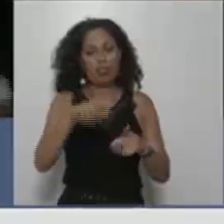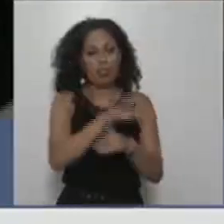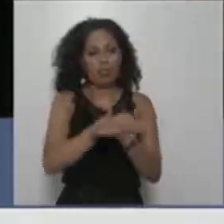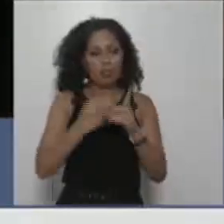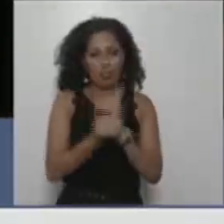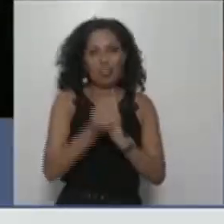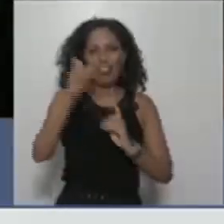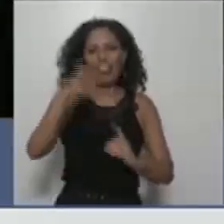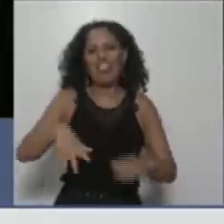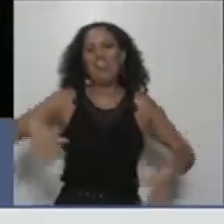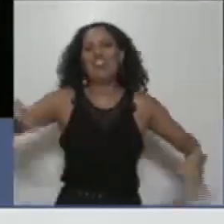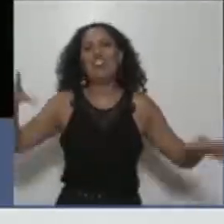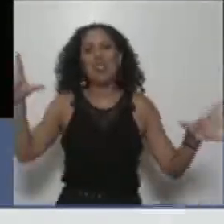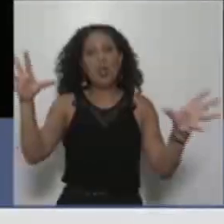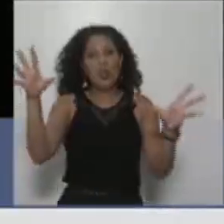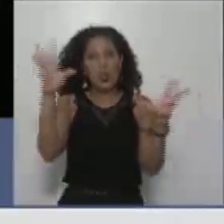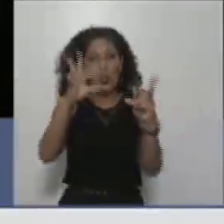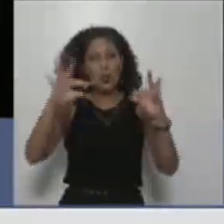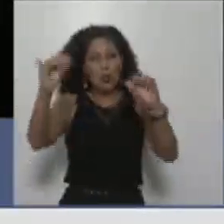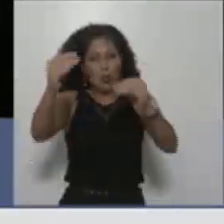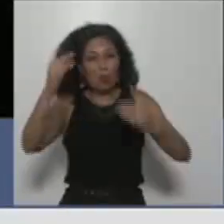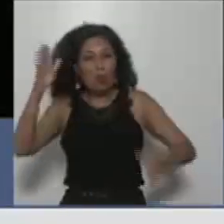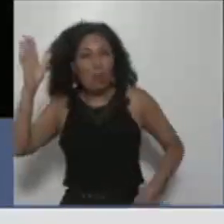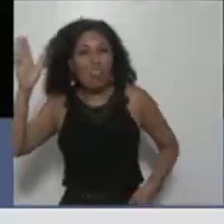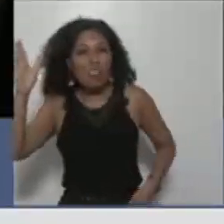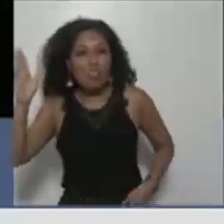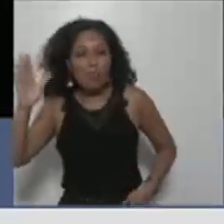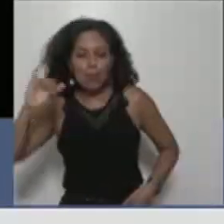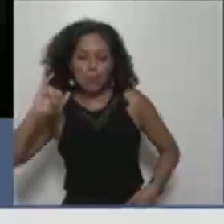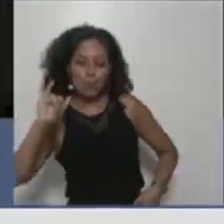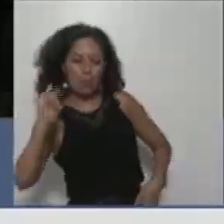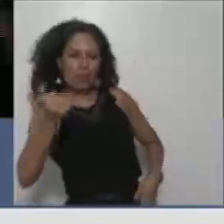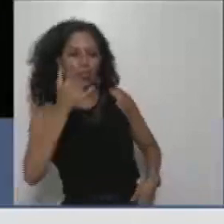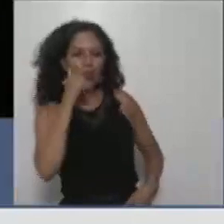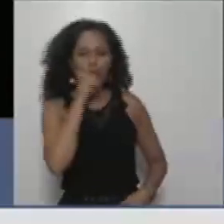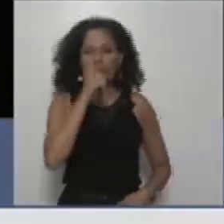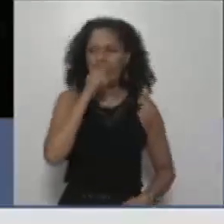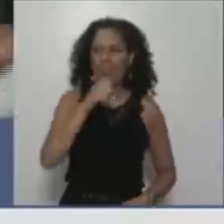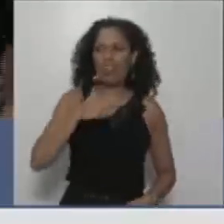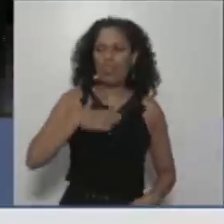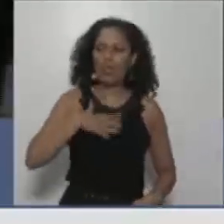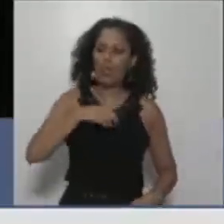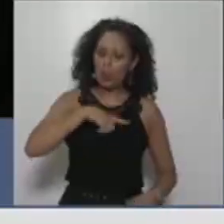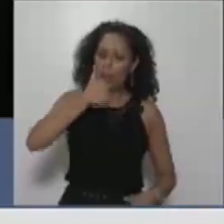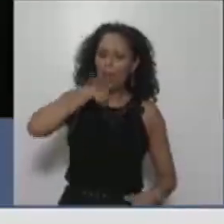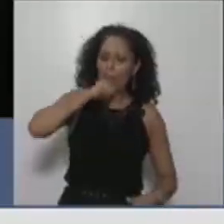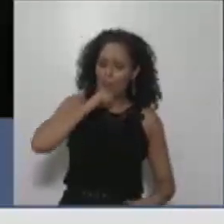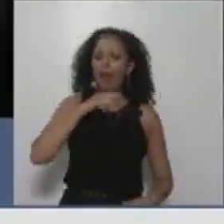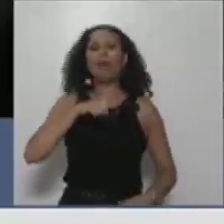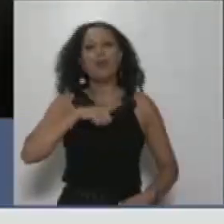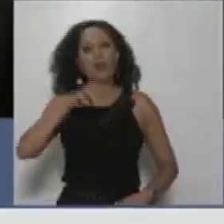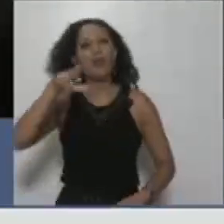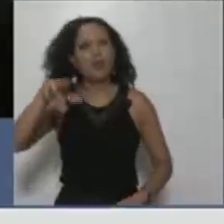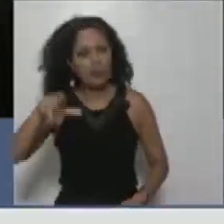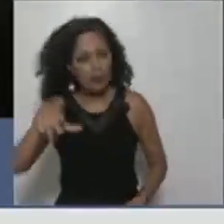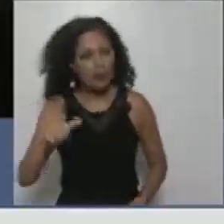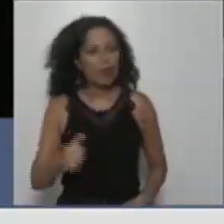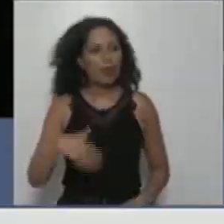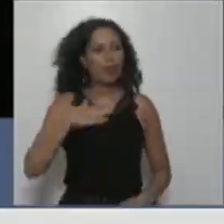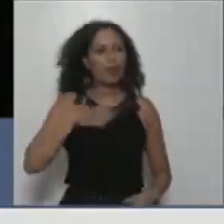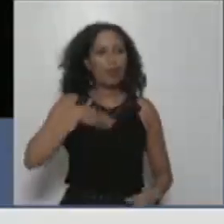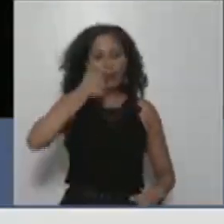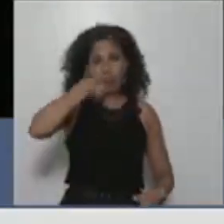cheia de vagabundos que ficam se aproveitando das mulheres. Eu tenho mãe, eu tenho irmãs, inclusive a minha